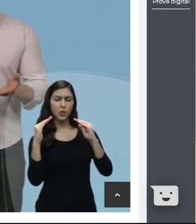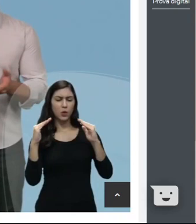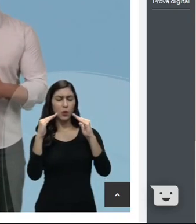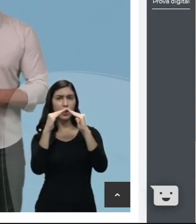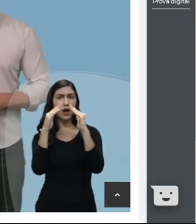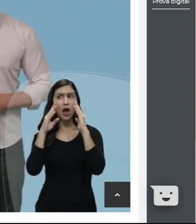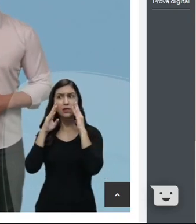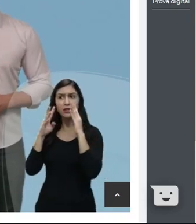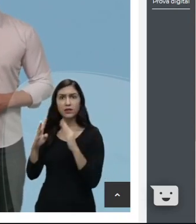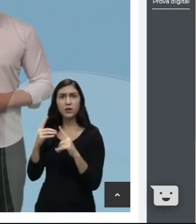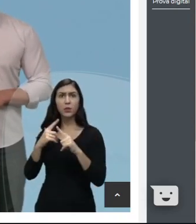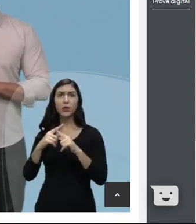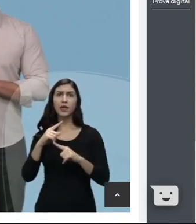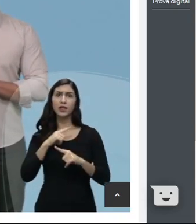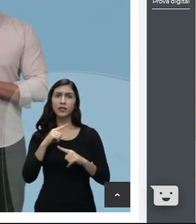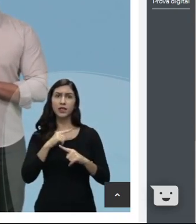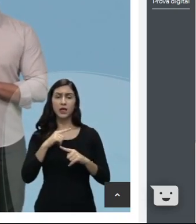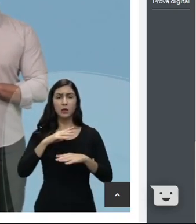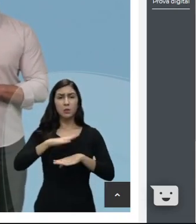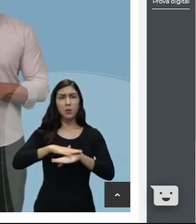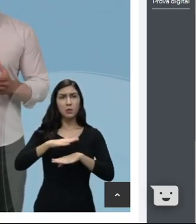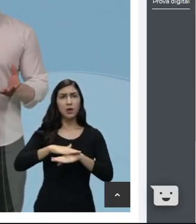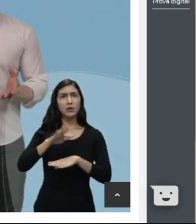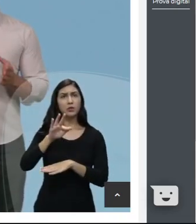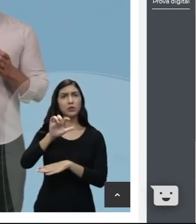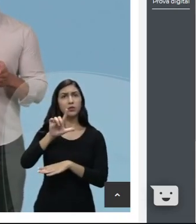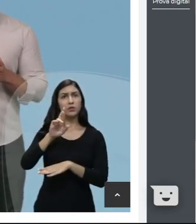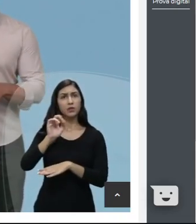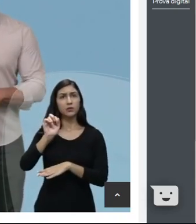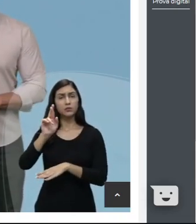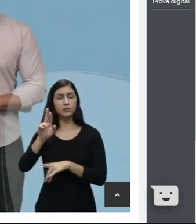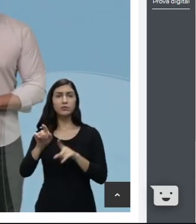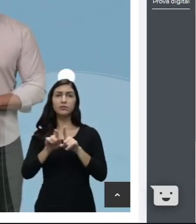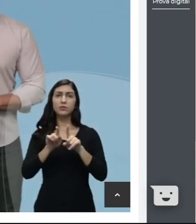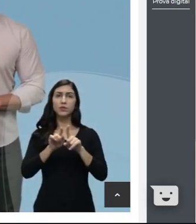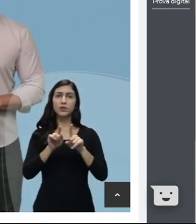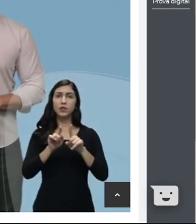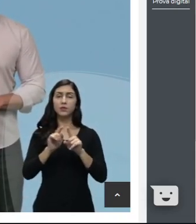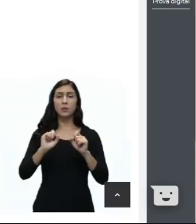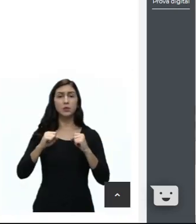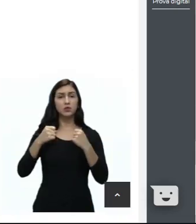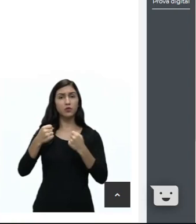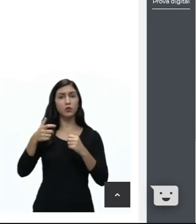por estarem submetidas tanto ao momento fletor quanto ao esforço cortante.